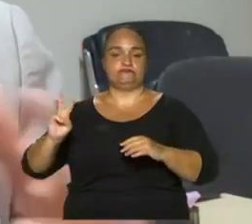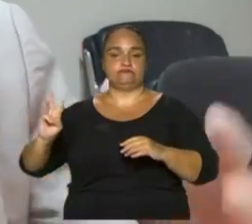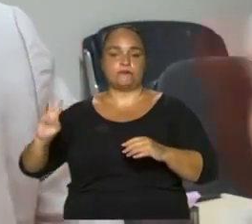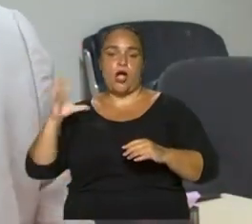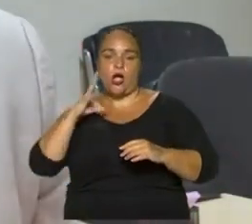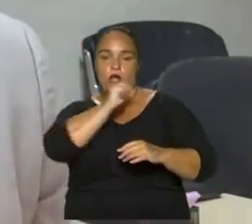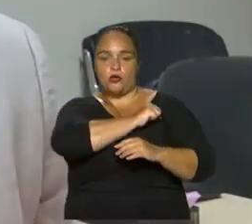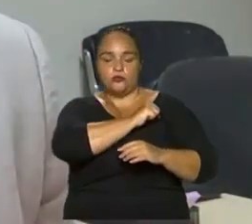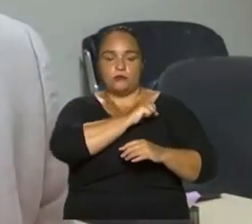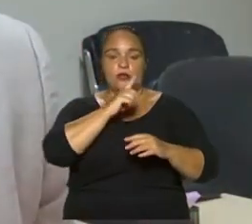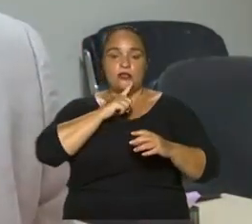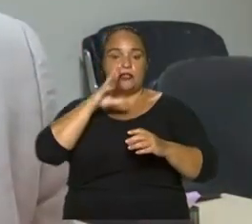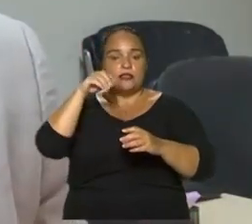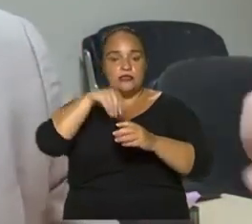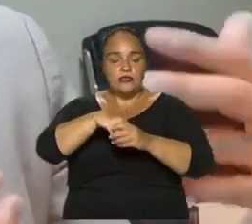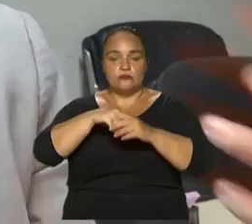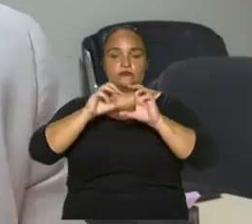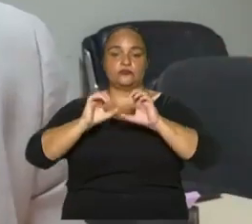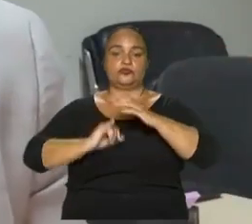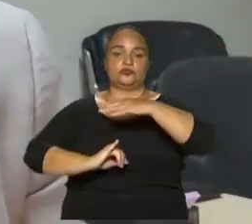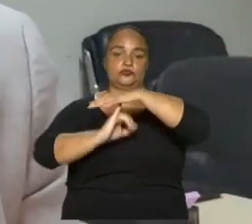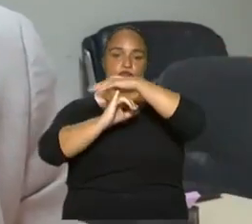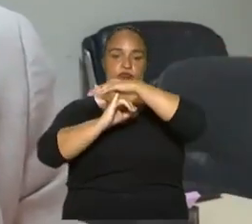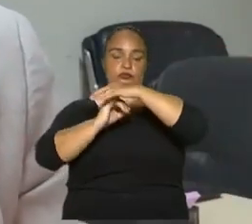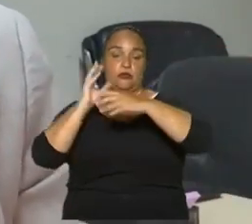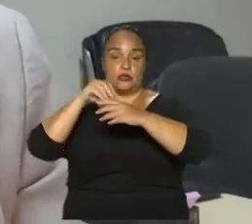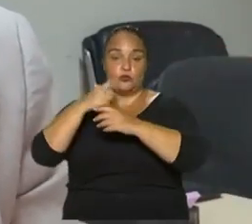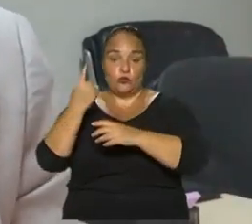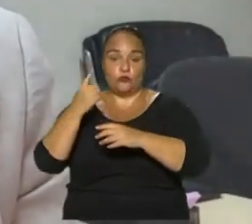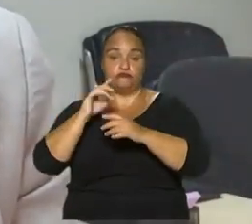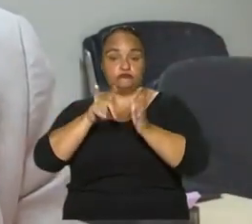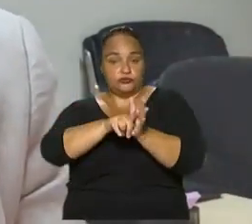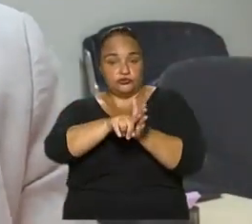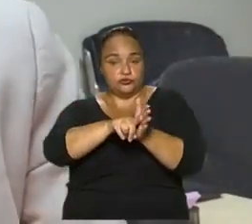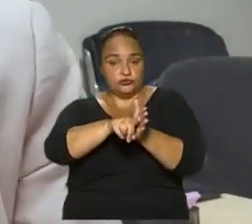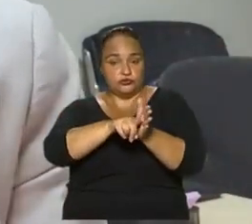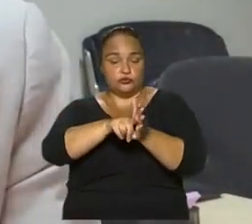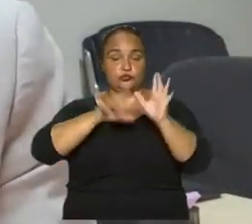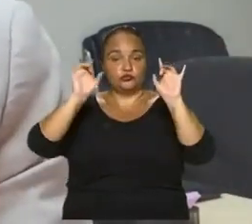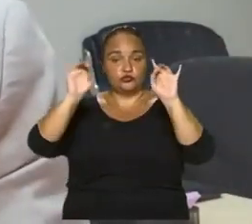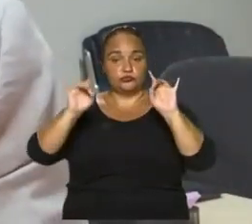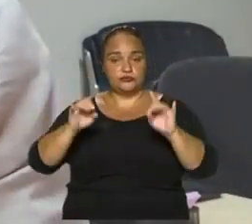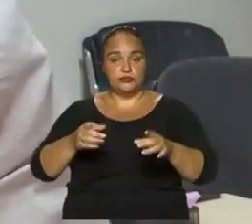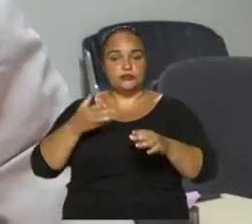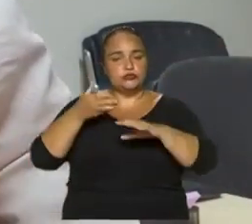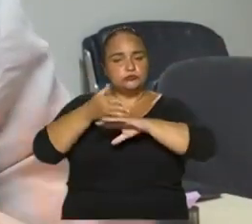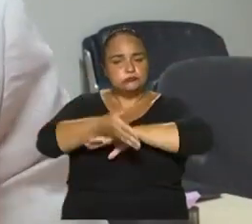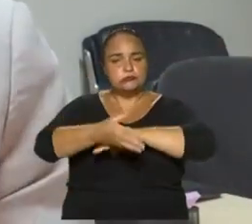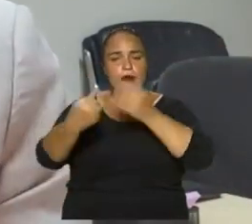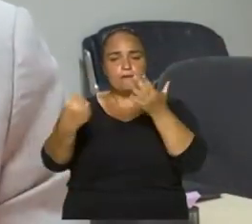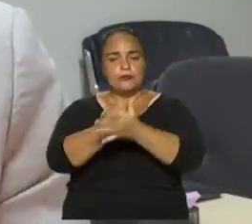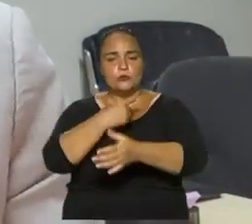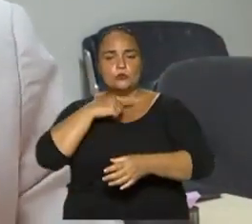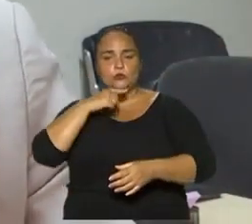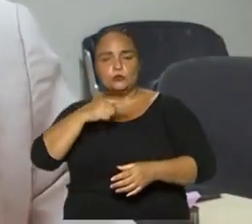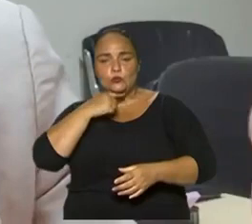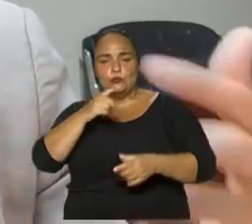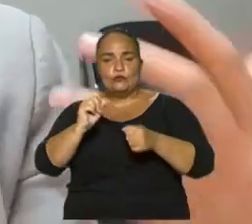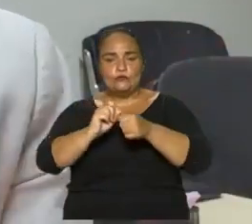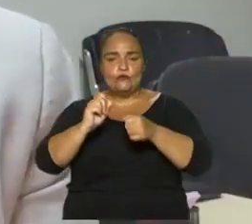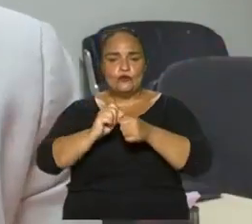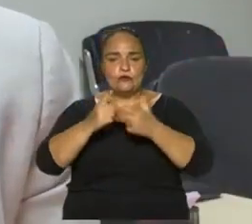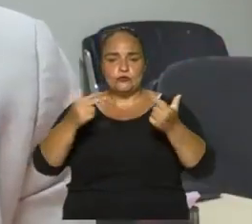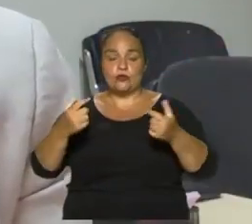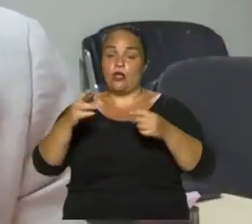e escalonada entre as instituições, e uma vez que o pesquisador, que o especialista tem acesso à pergunta, à dúvida que é feita,